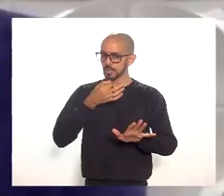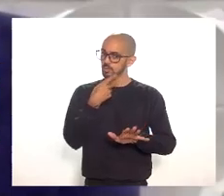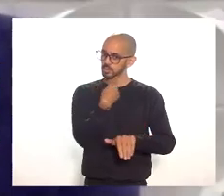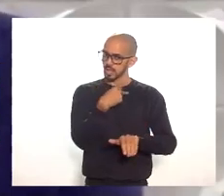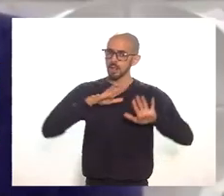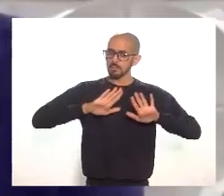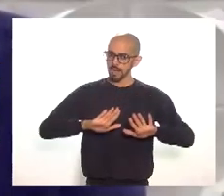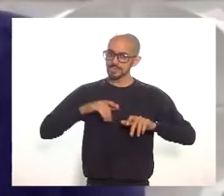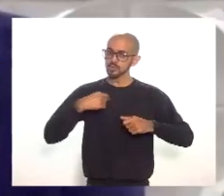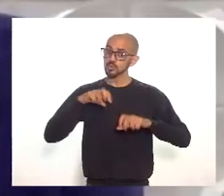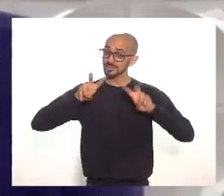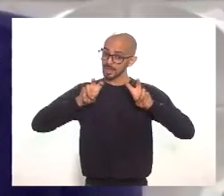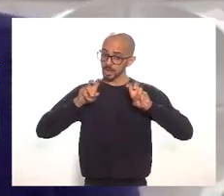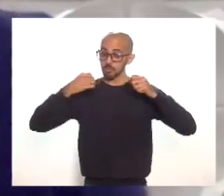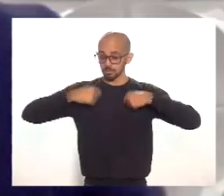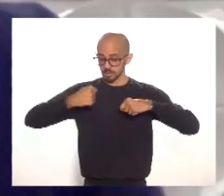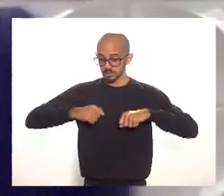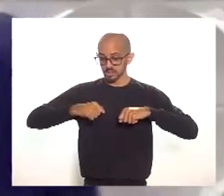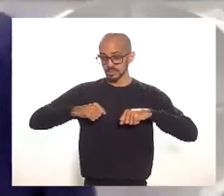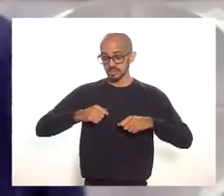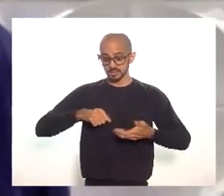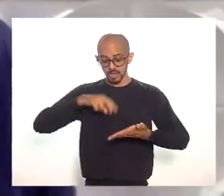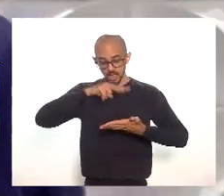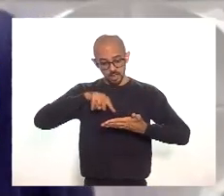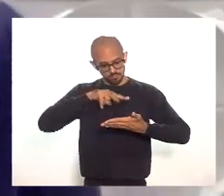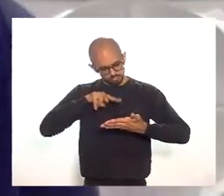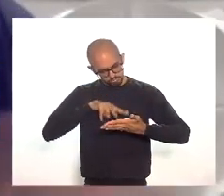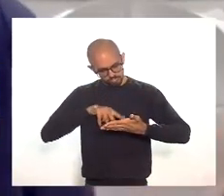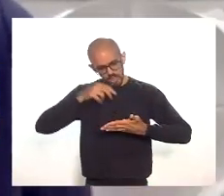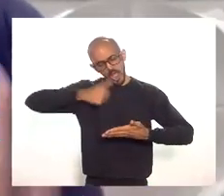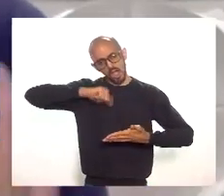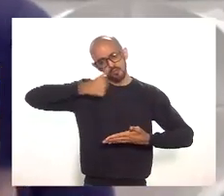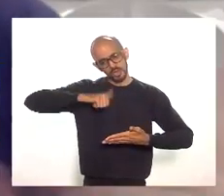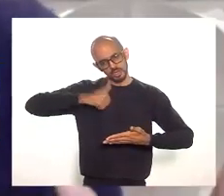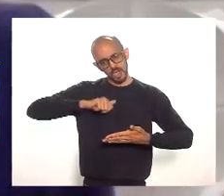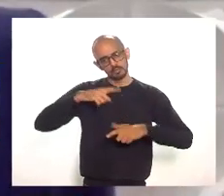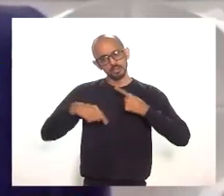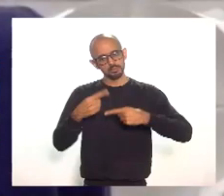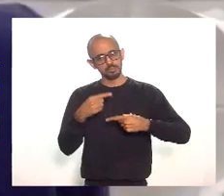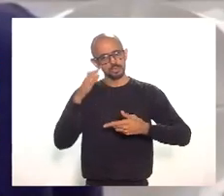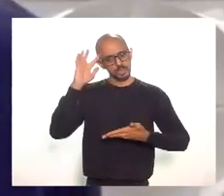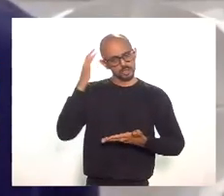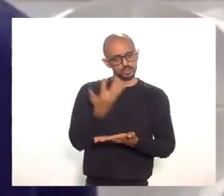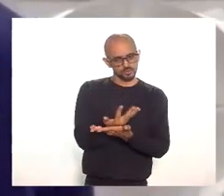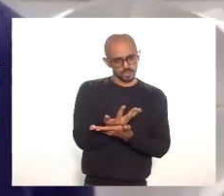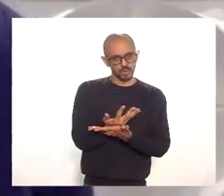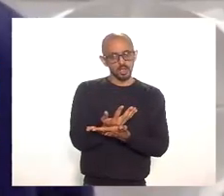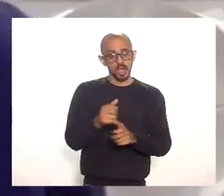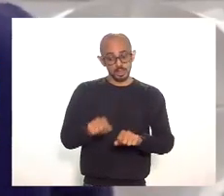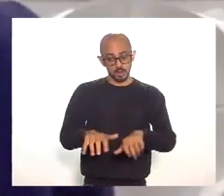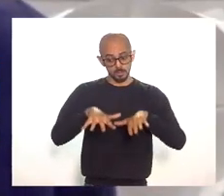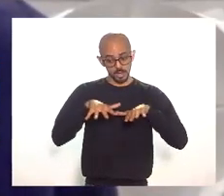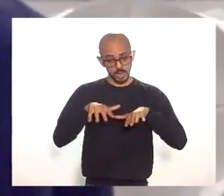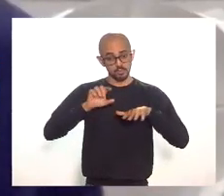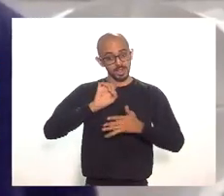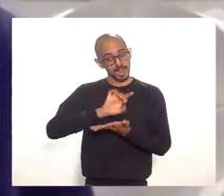ser apreciado e decidido. Eu concordo plenamente. No plenário, cada um vai expor as suas posições. Então, eu queria só